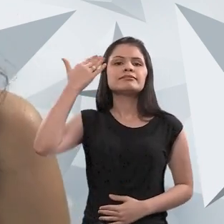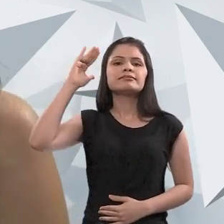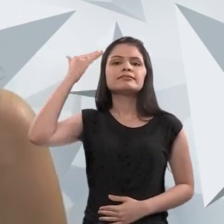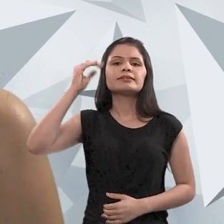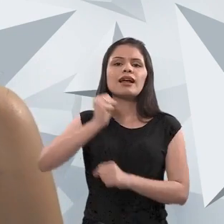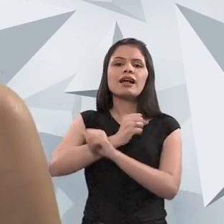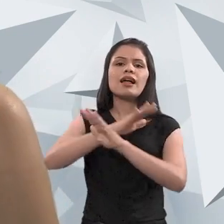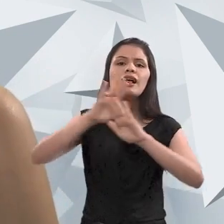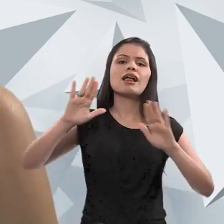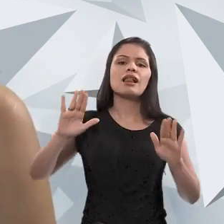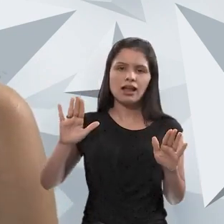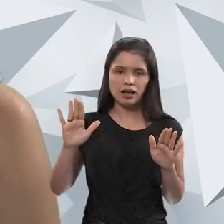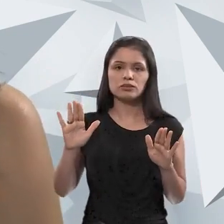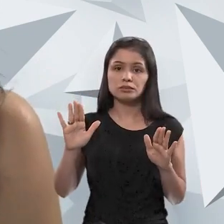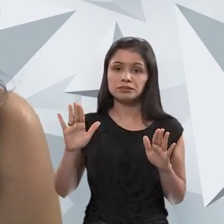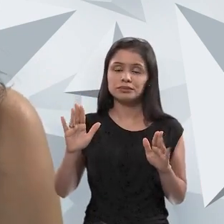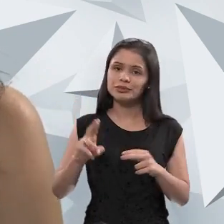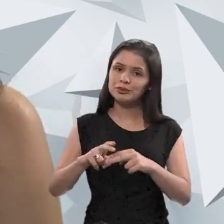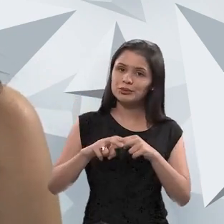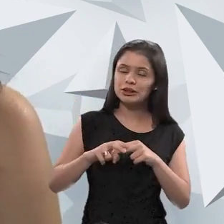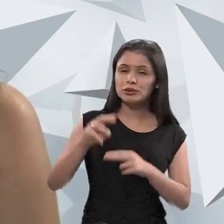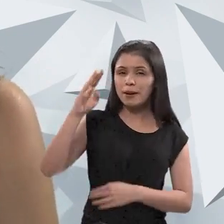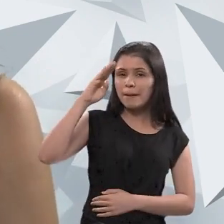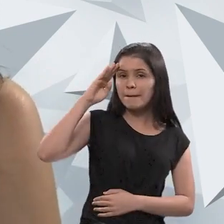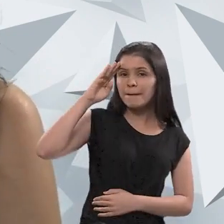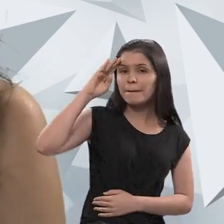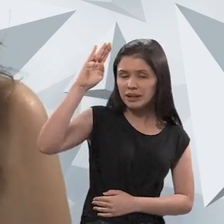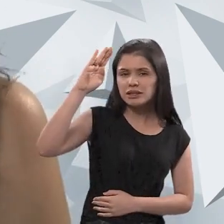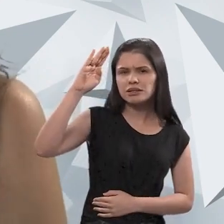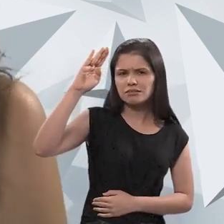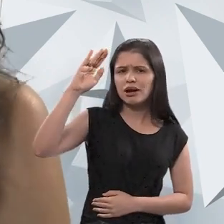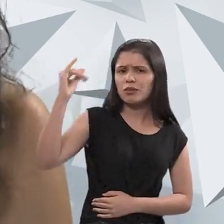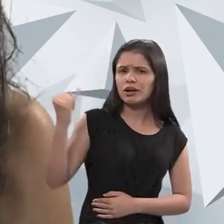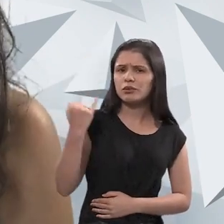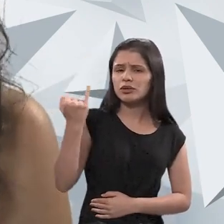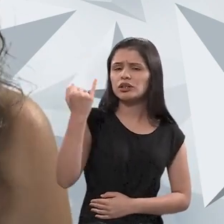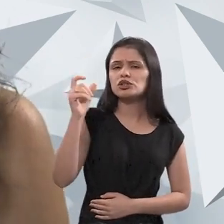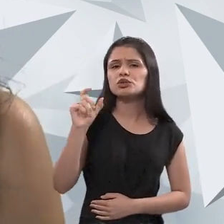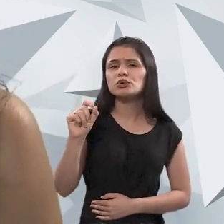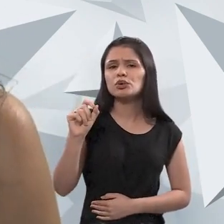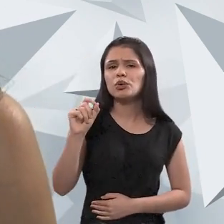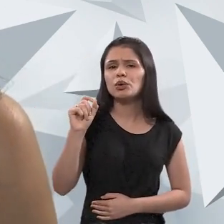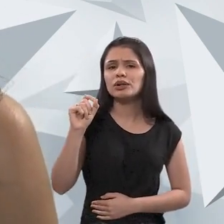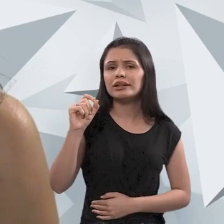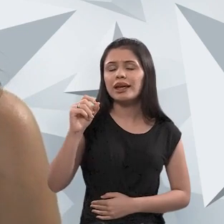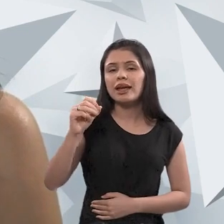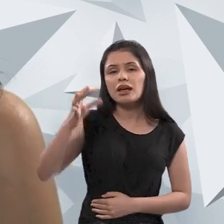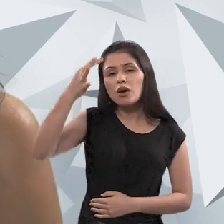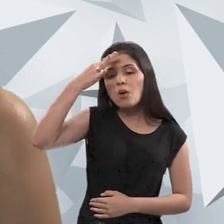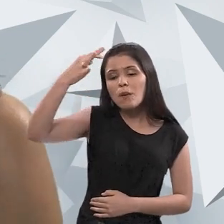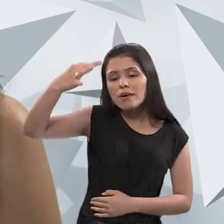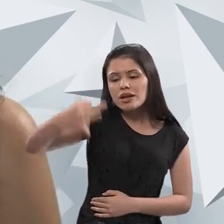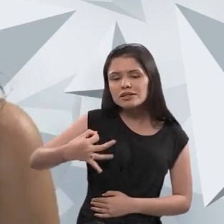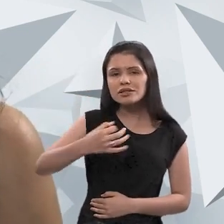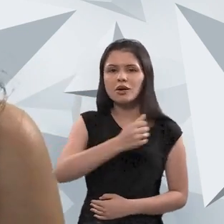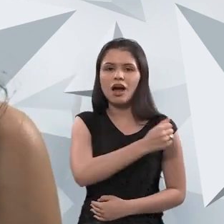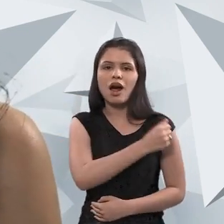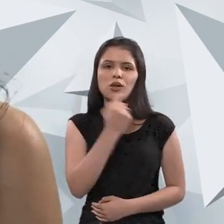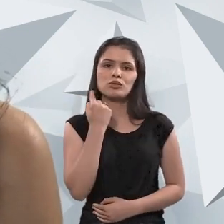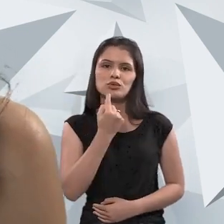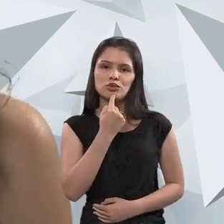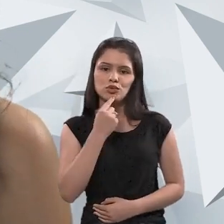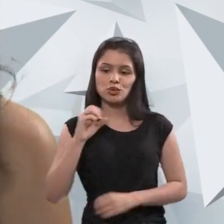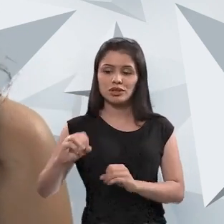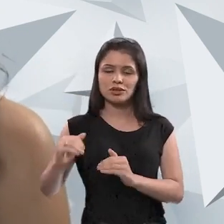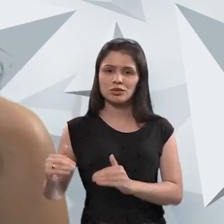Então, a prioridade é dar a compreensão, levar essa compreensão ao aluno surdo que está no ensino